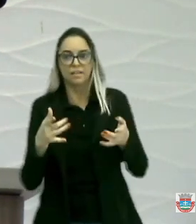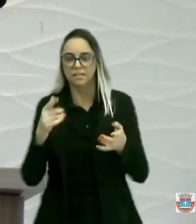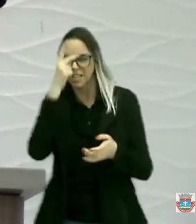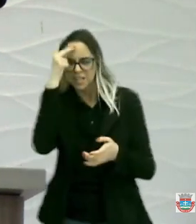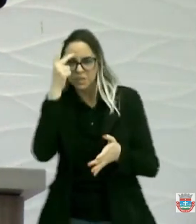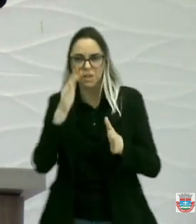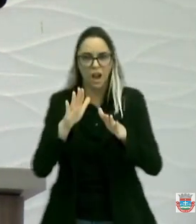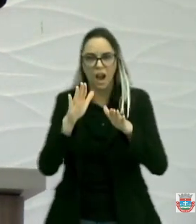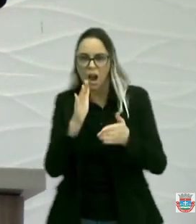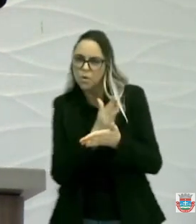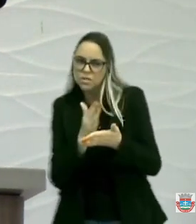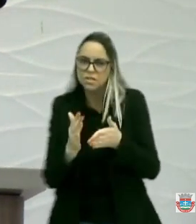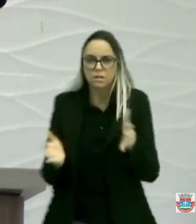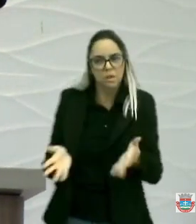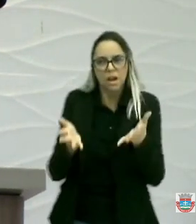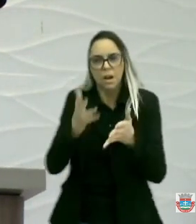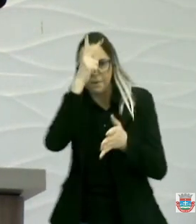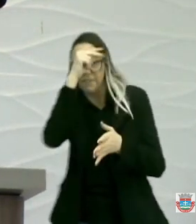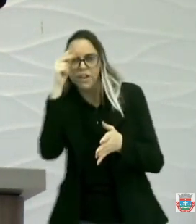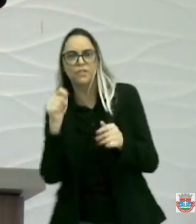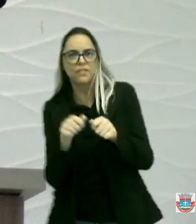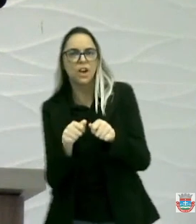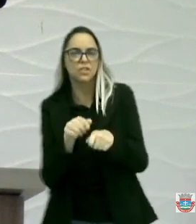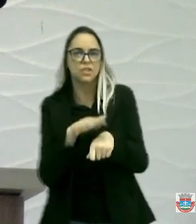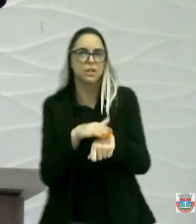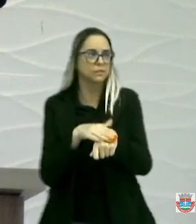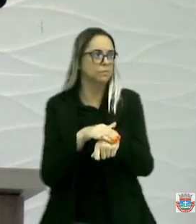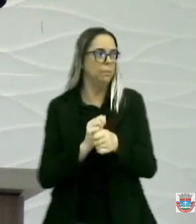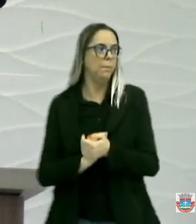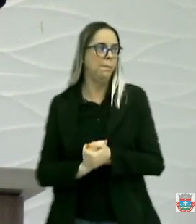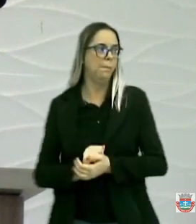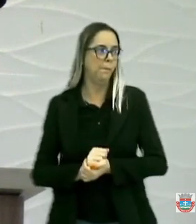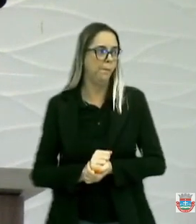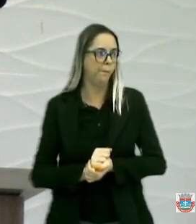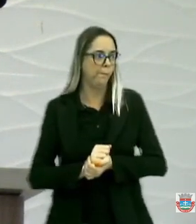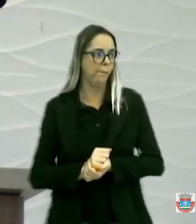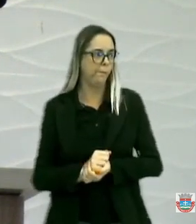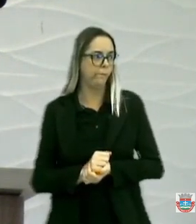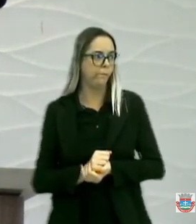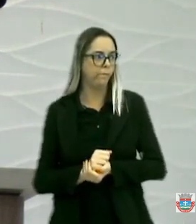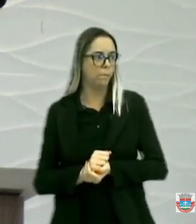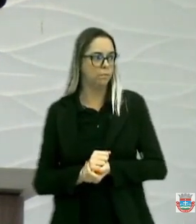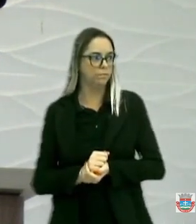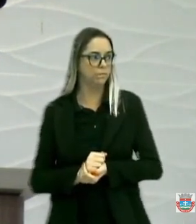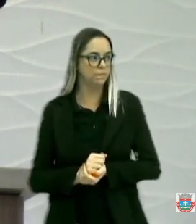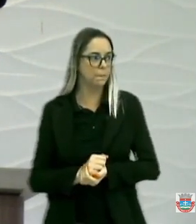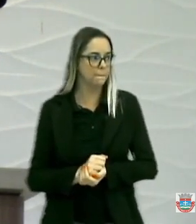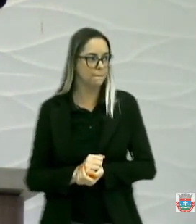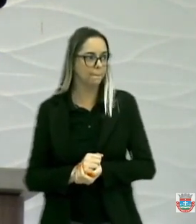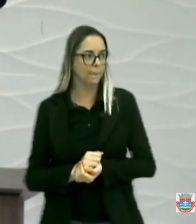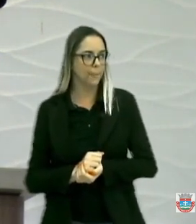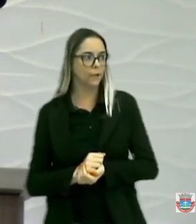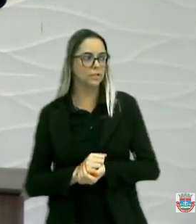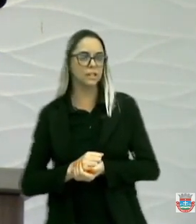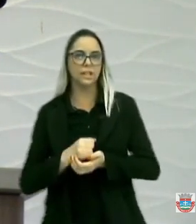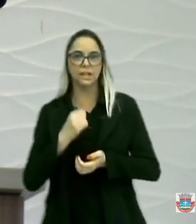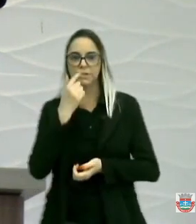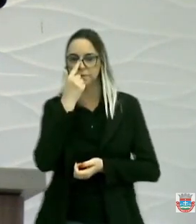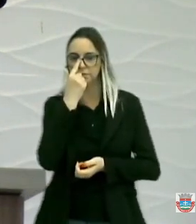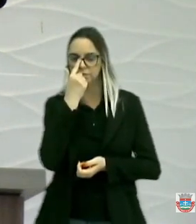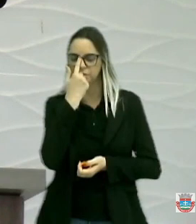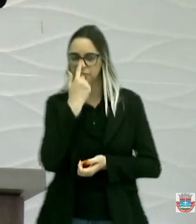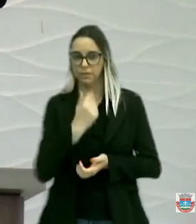o repasse, todo o repasse federal e estadual vem para os municípios. Quem tem que usar para fazer